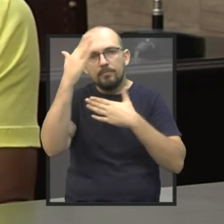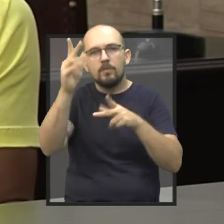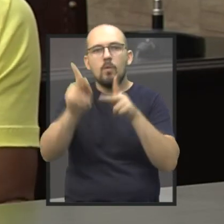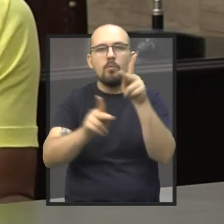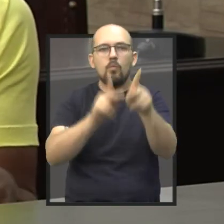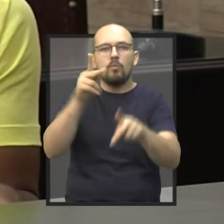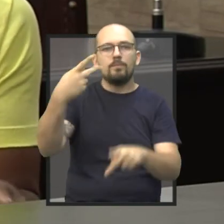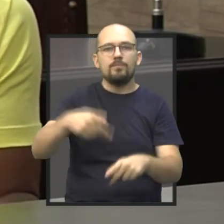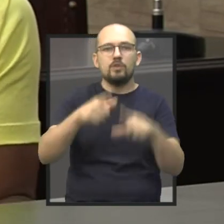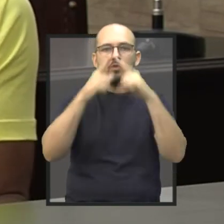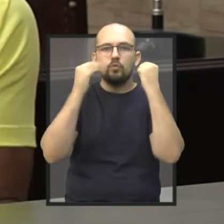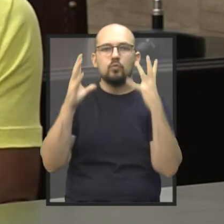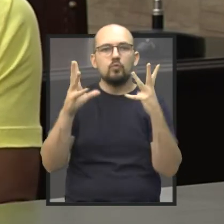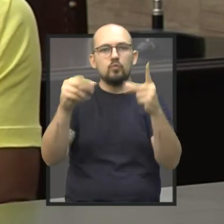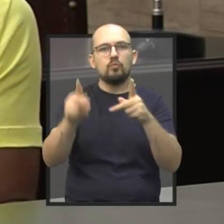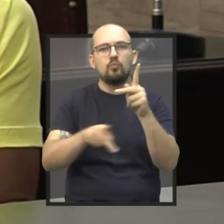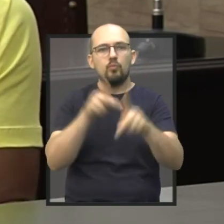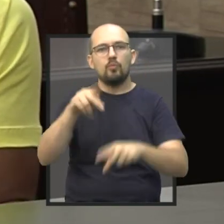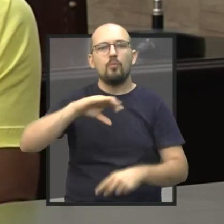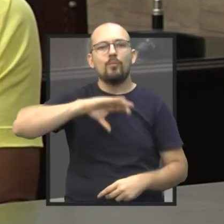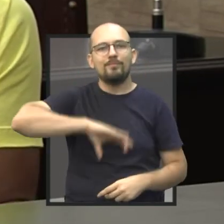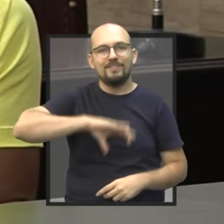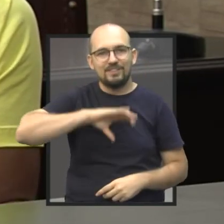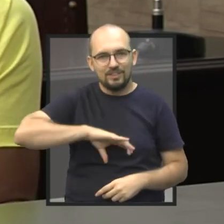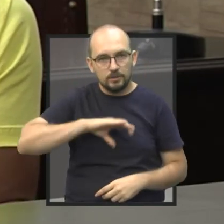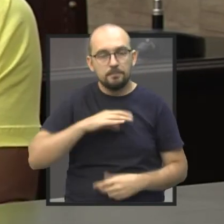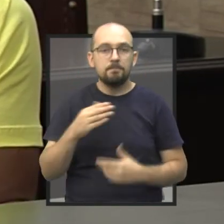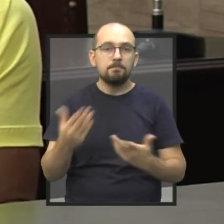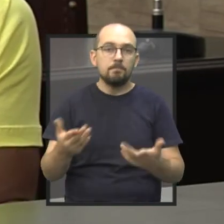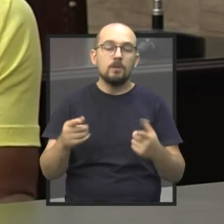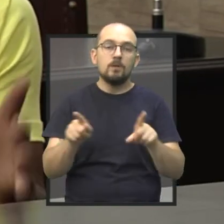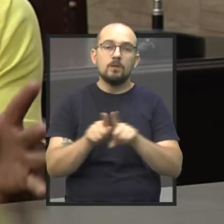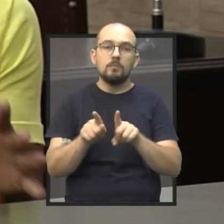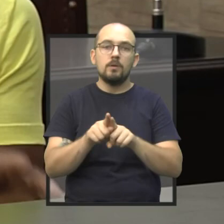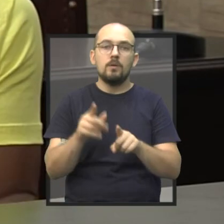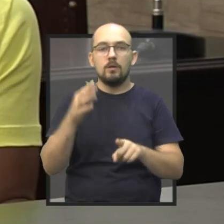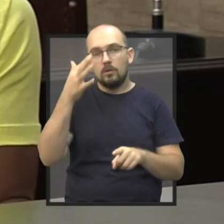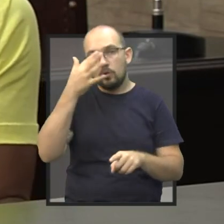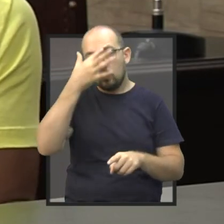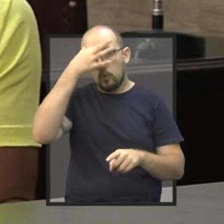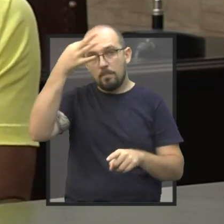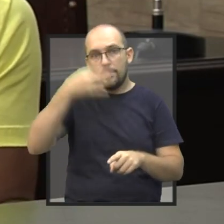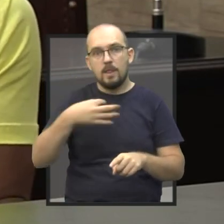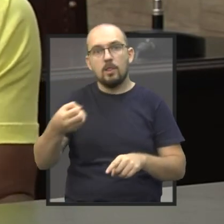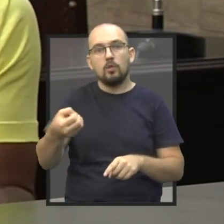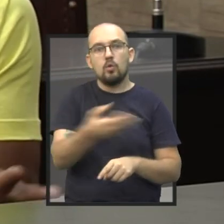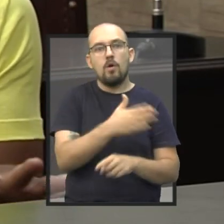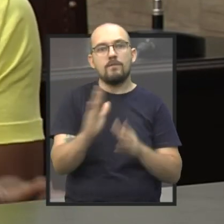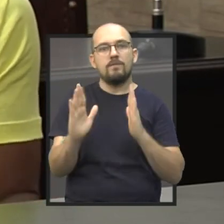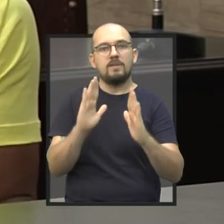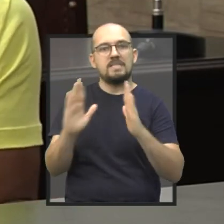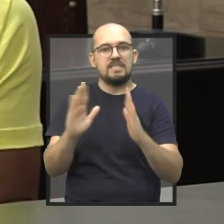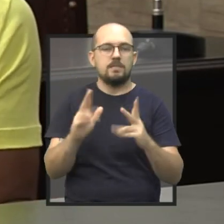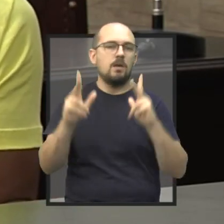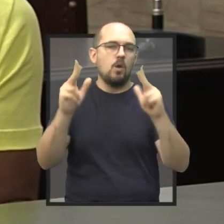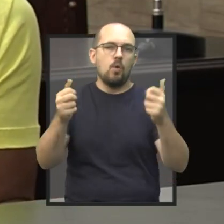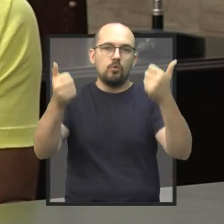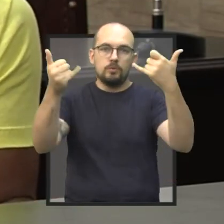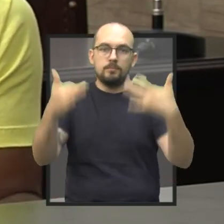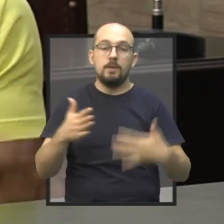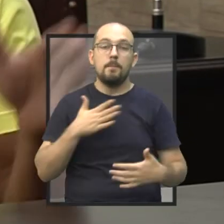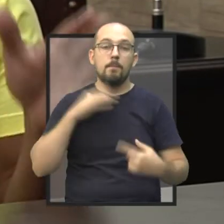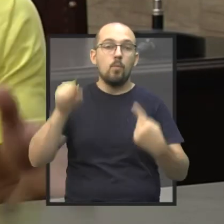a população de Jaú, a toda a população do distrito e que me entendam nessa nova fase. É que nem eu falei, a